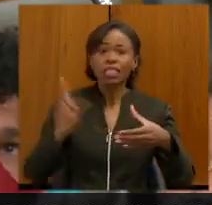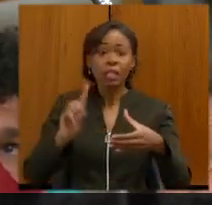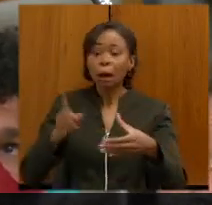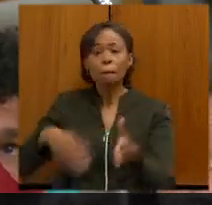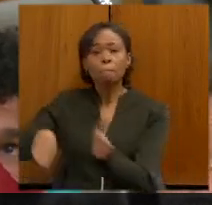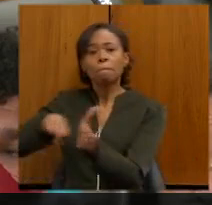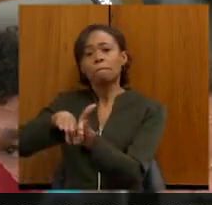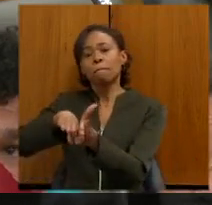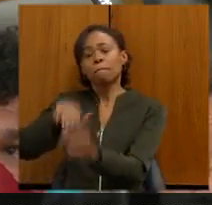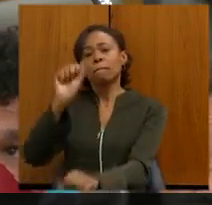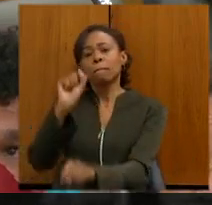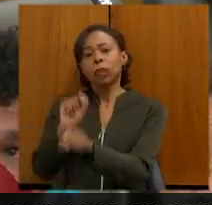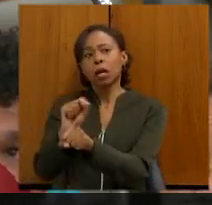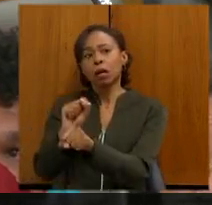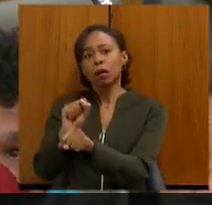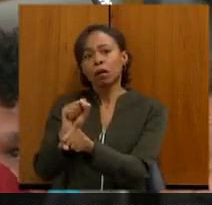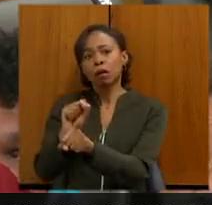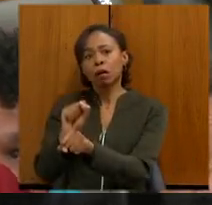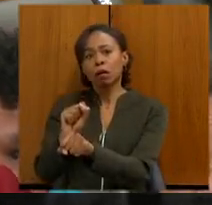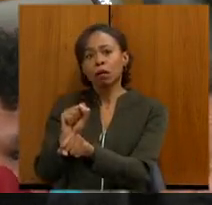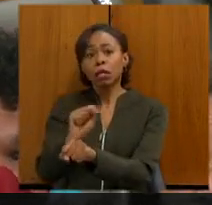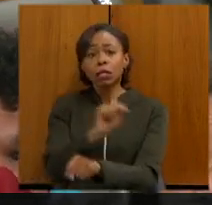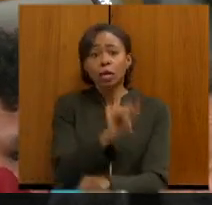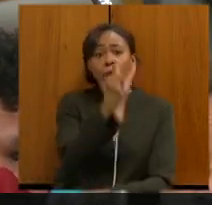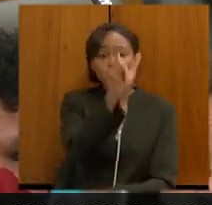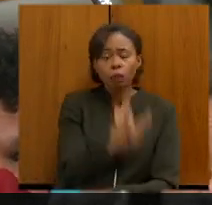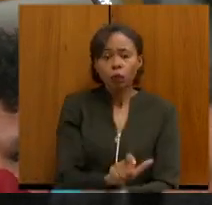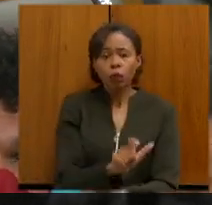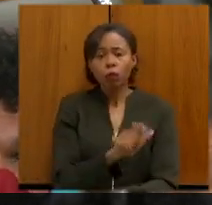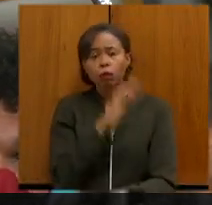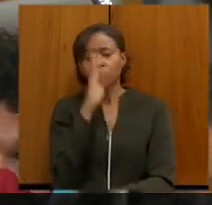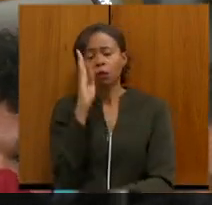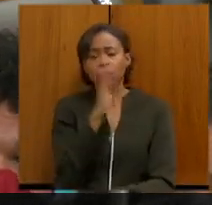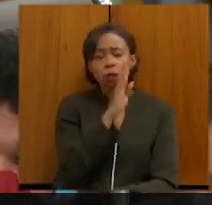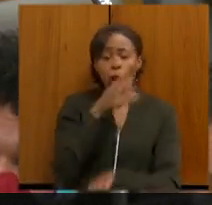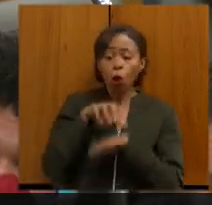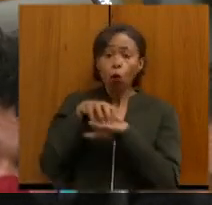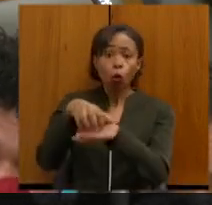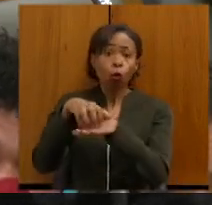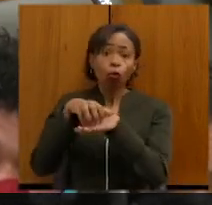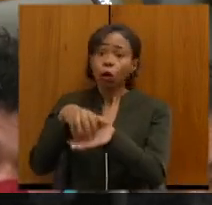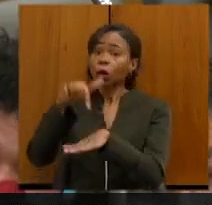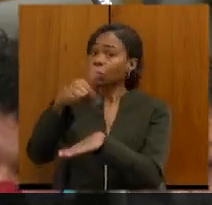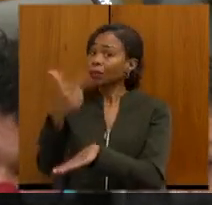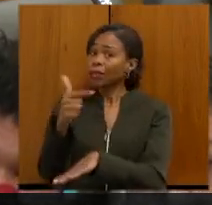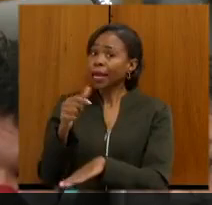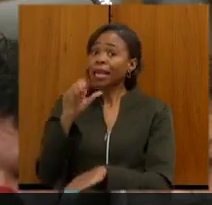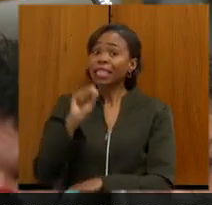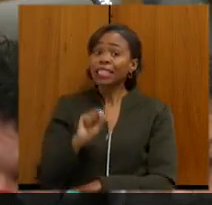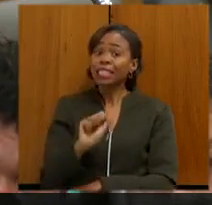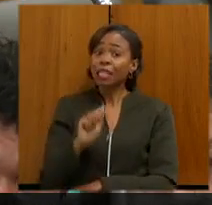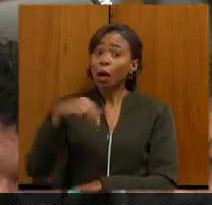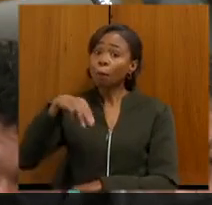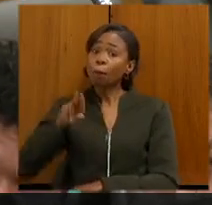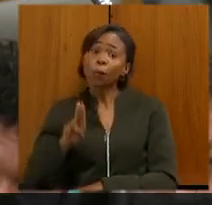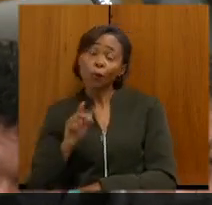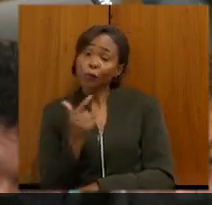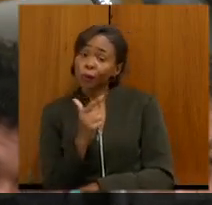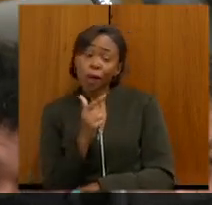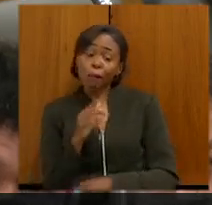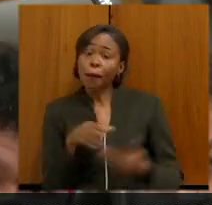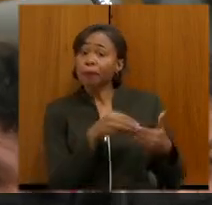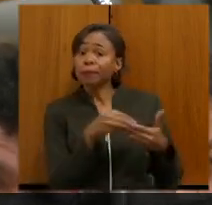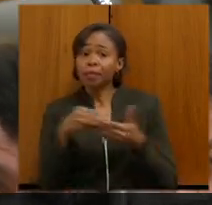guardada quando a pessoa passa mal não tem transporte Samu para buscar mas é o que é